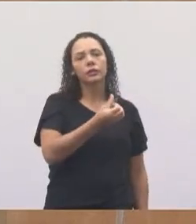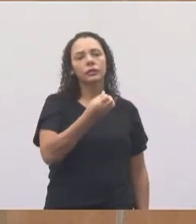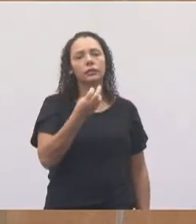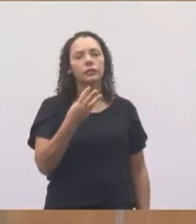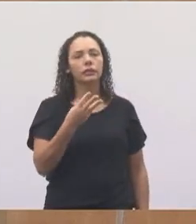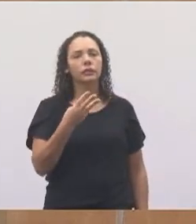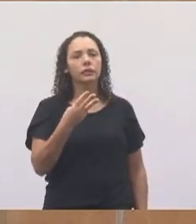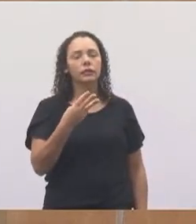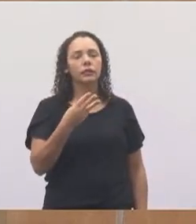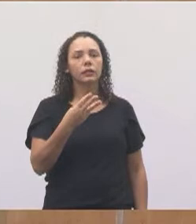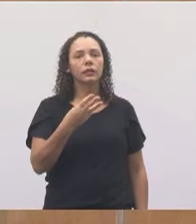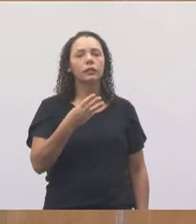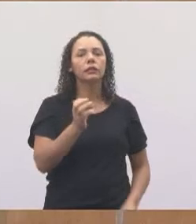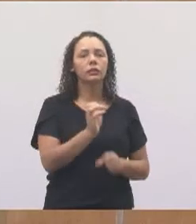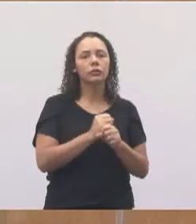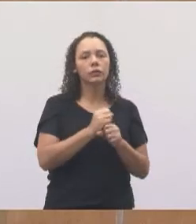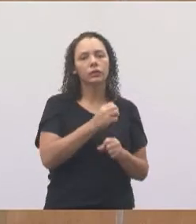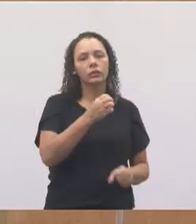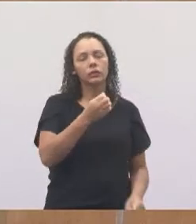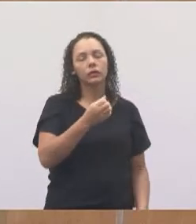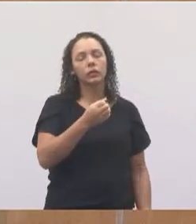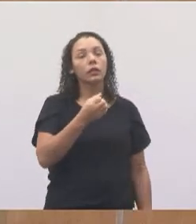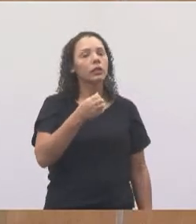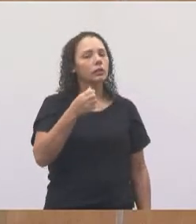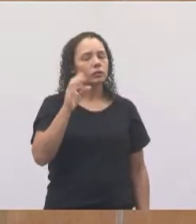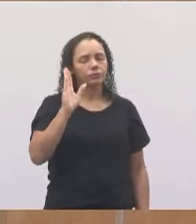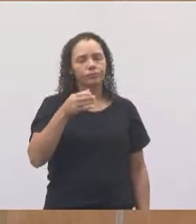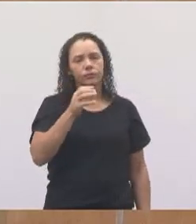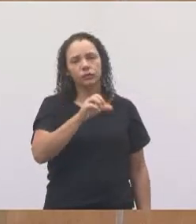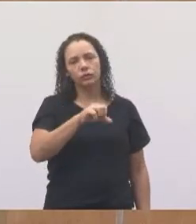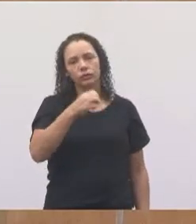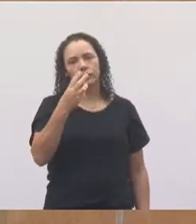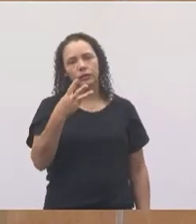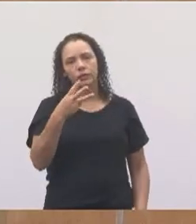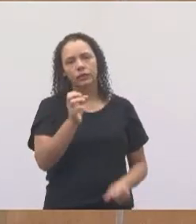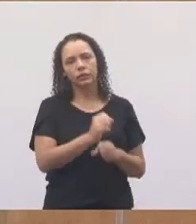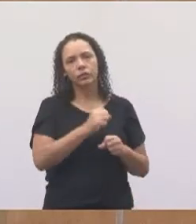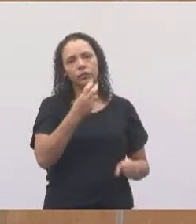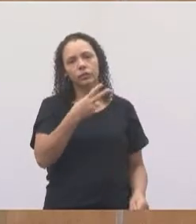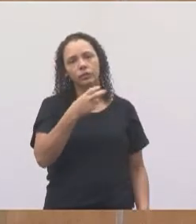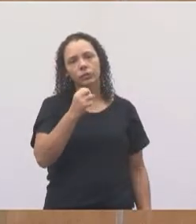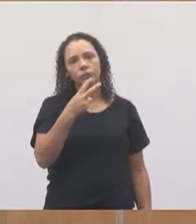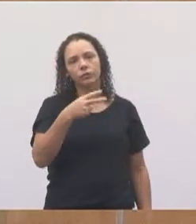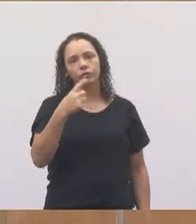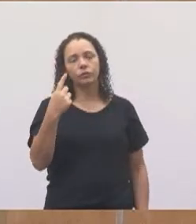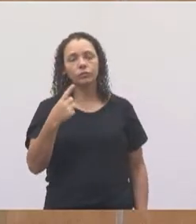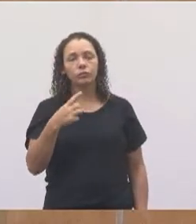6393 de 2021, a alíquota já estava em